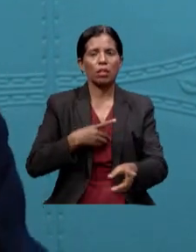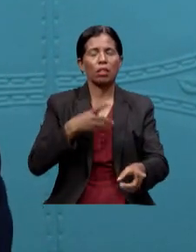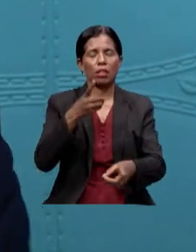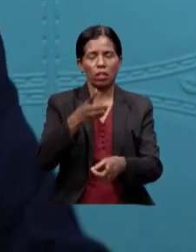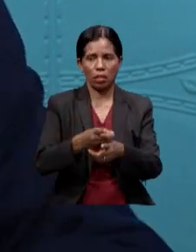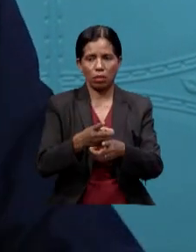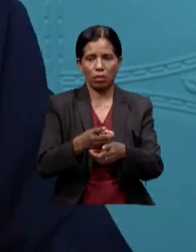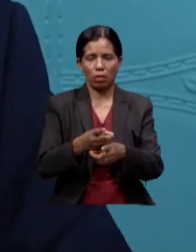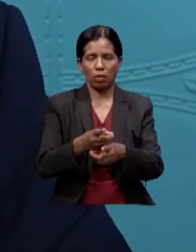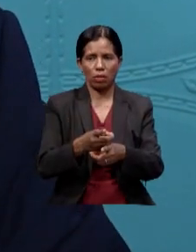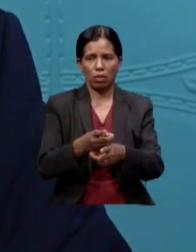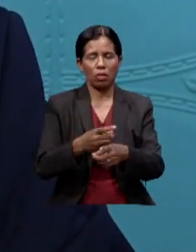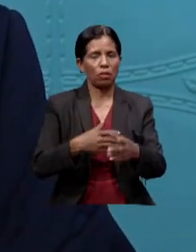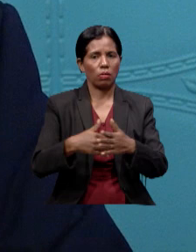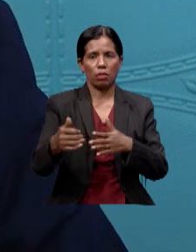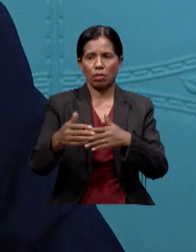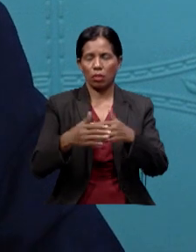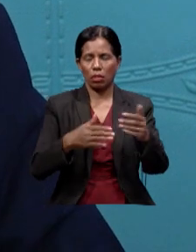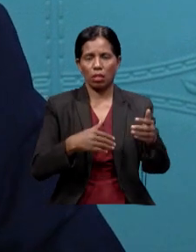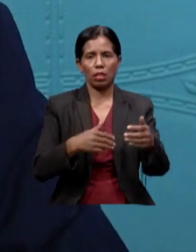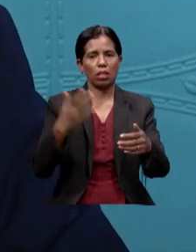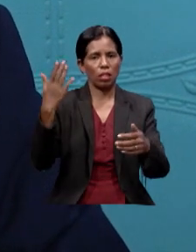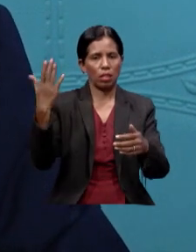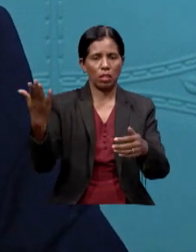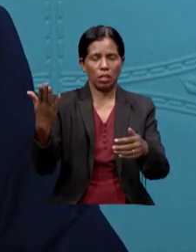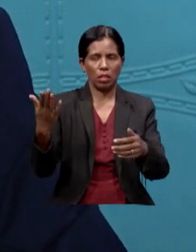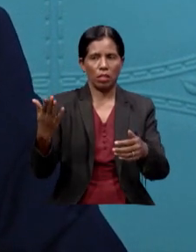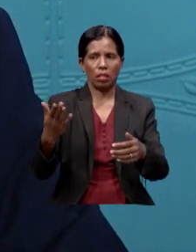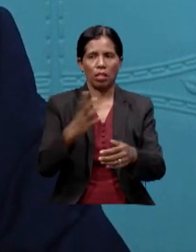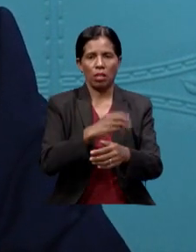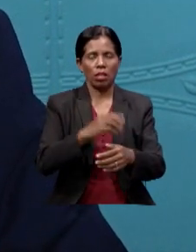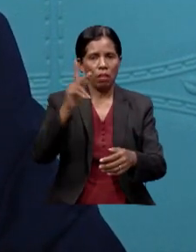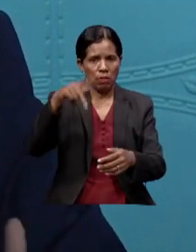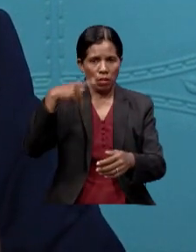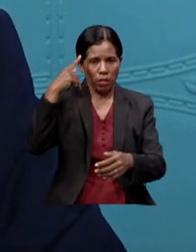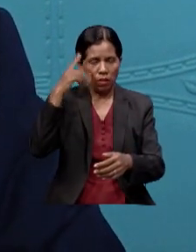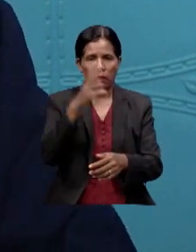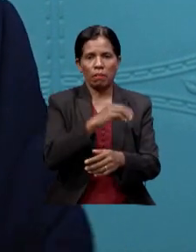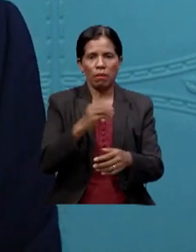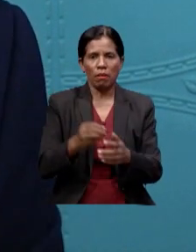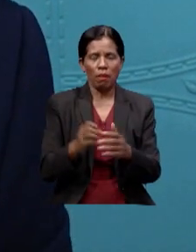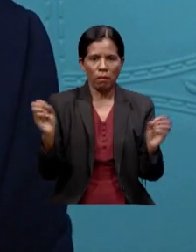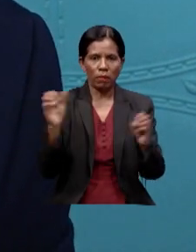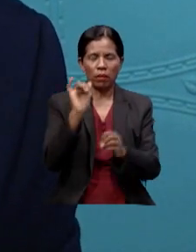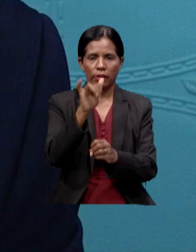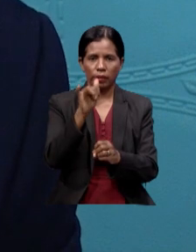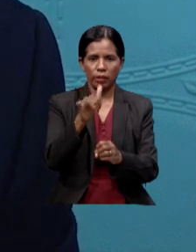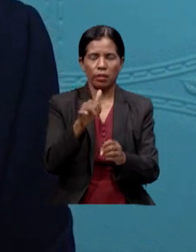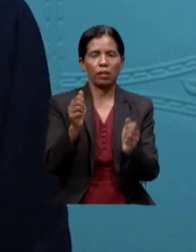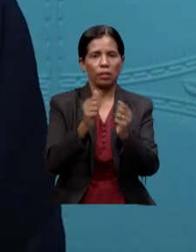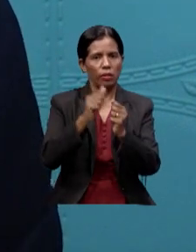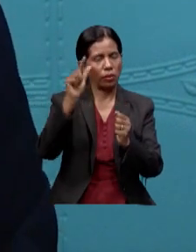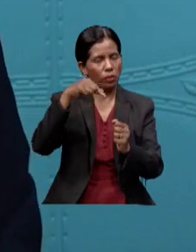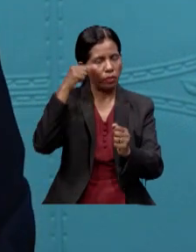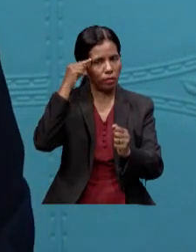ba qualquer oposisaun iha nini posisaun politika ruma kari la concorda ho governo